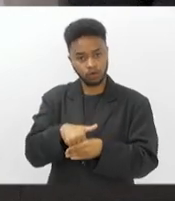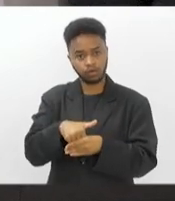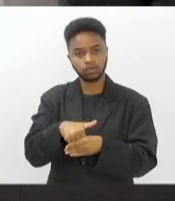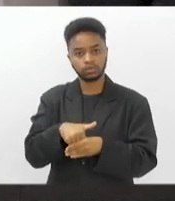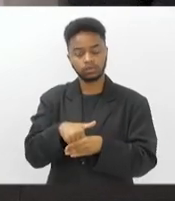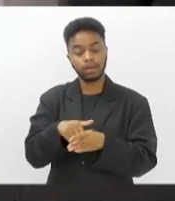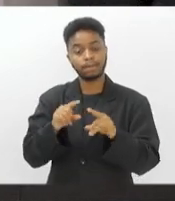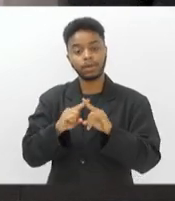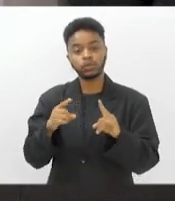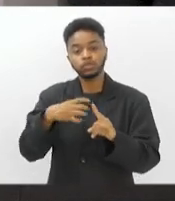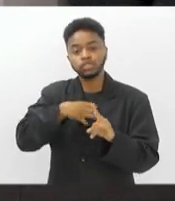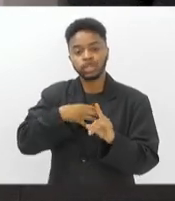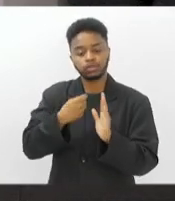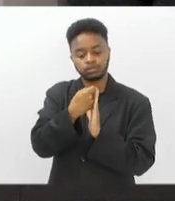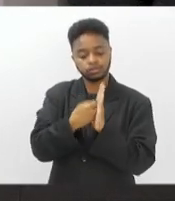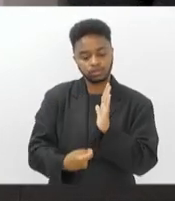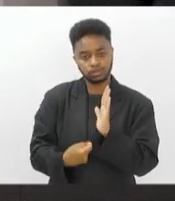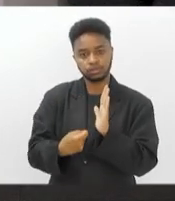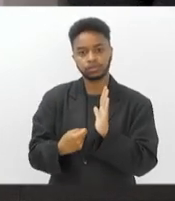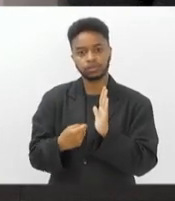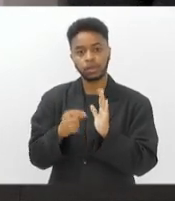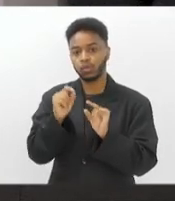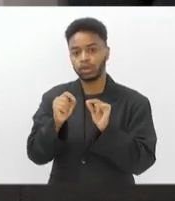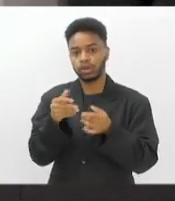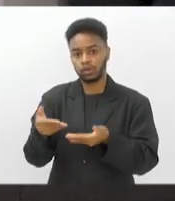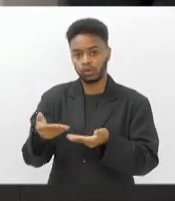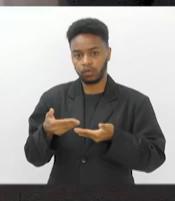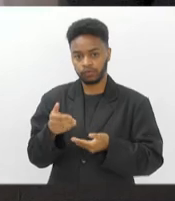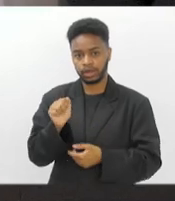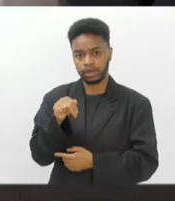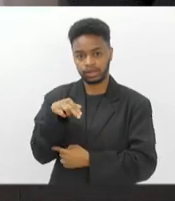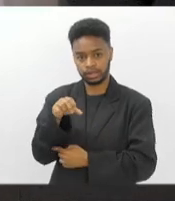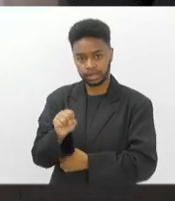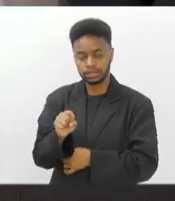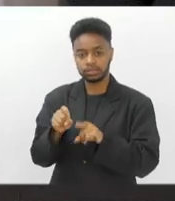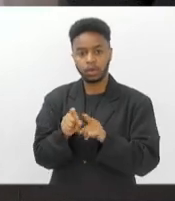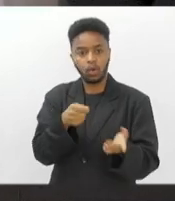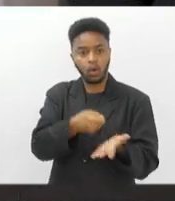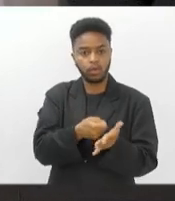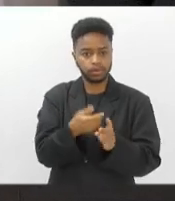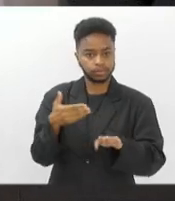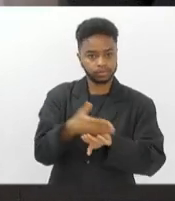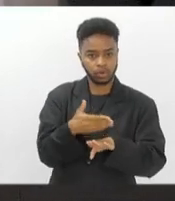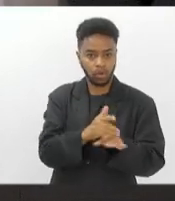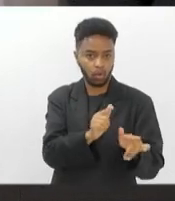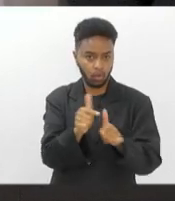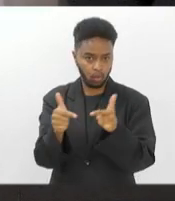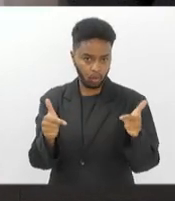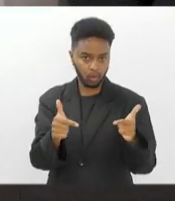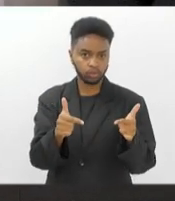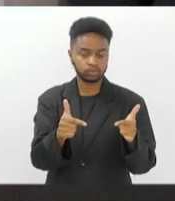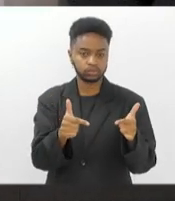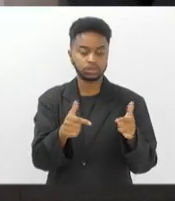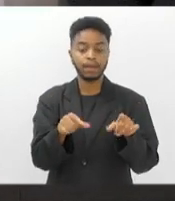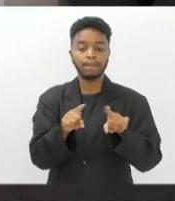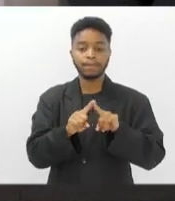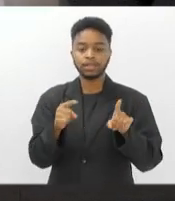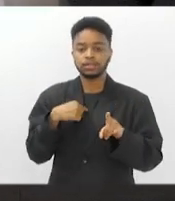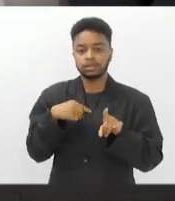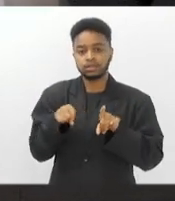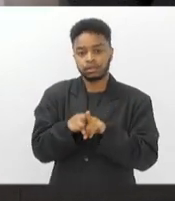na na forma que a gente apresentou o convite a NS e o a convocação aos demais e acato sugestões